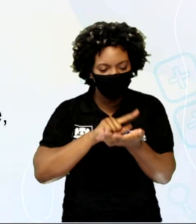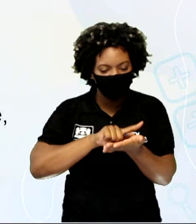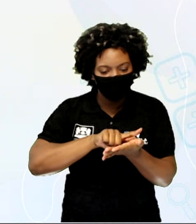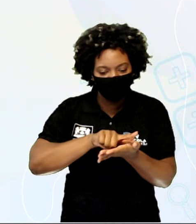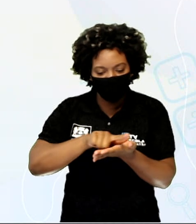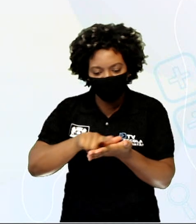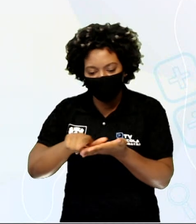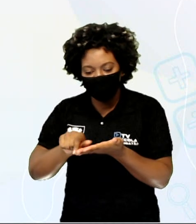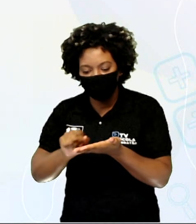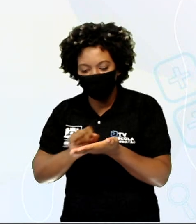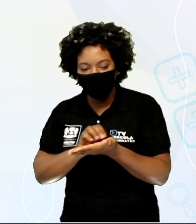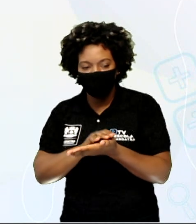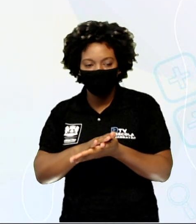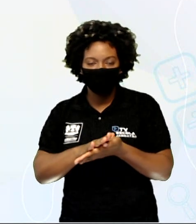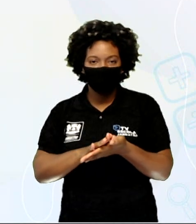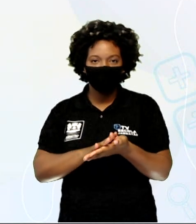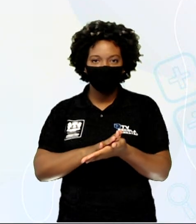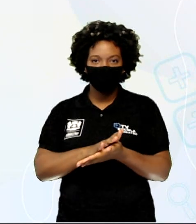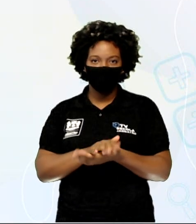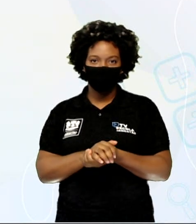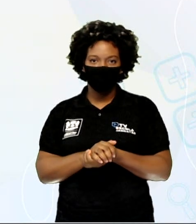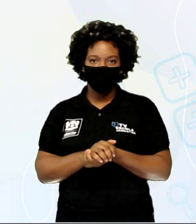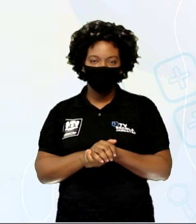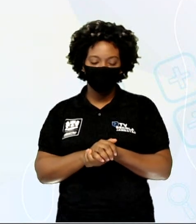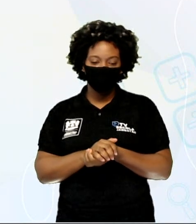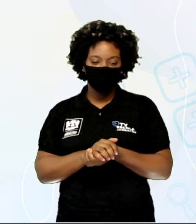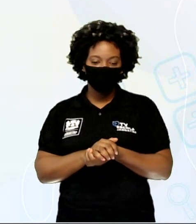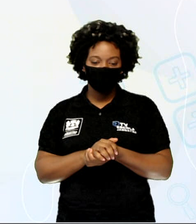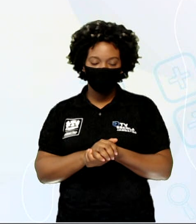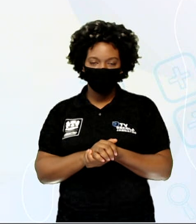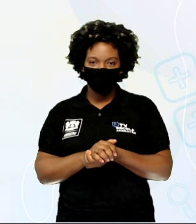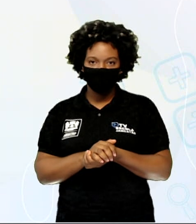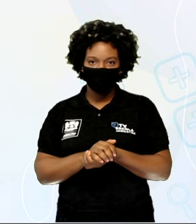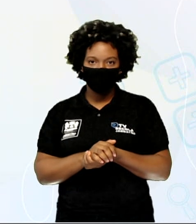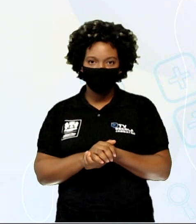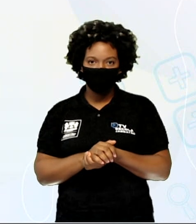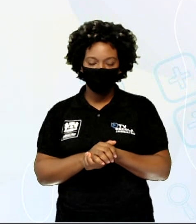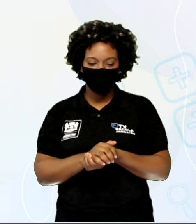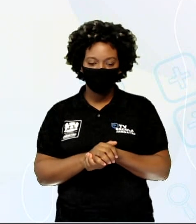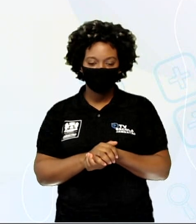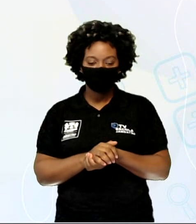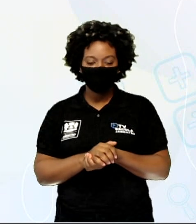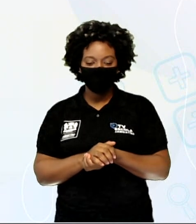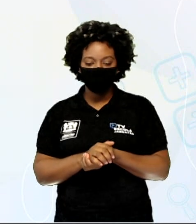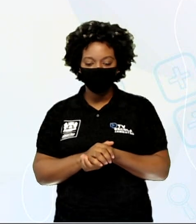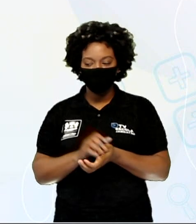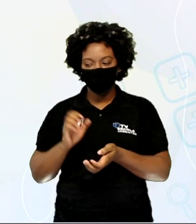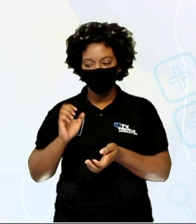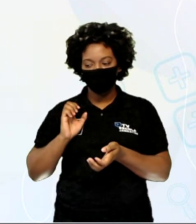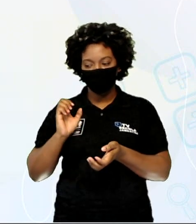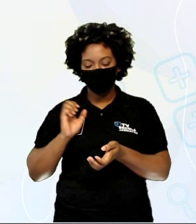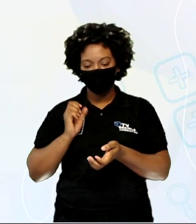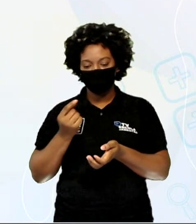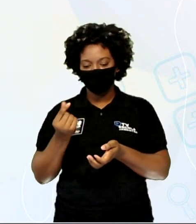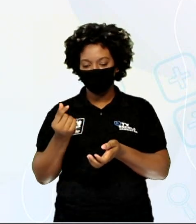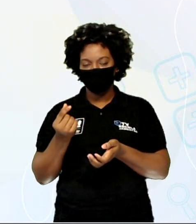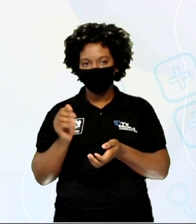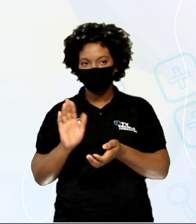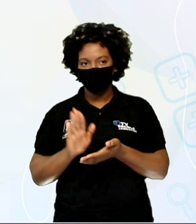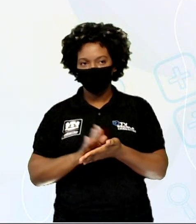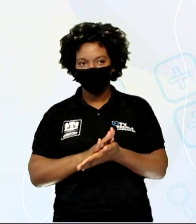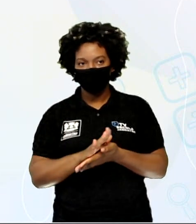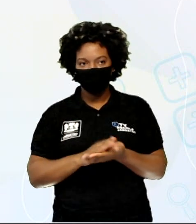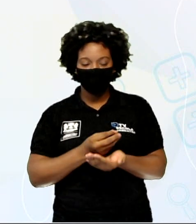e sem pão. E assim, sem cobiça dos cofres luzentes, eu